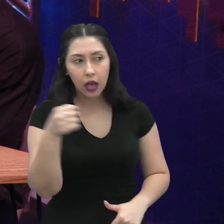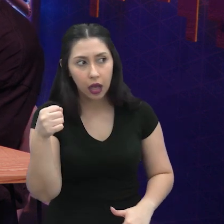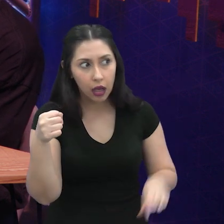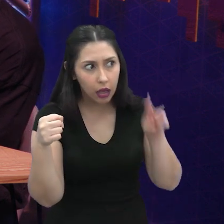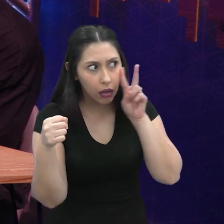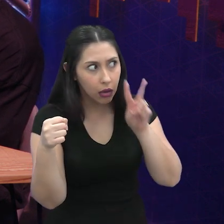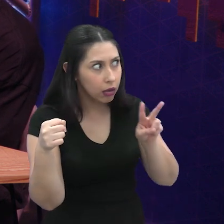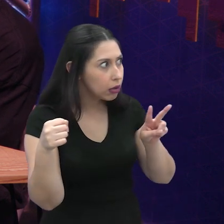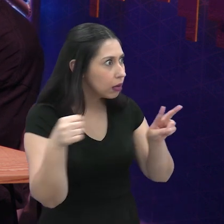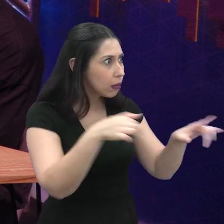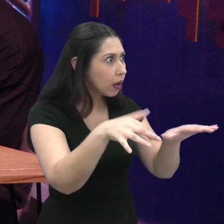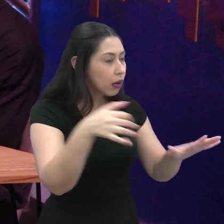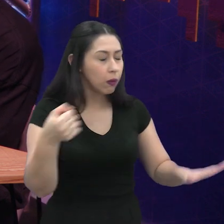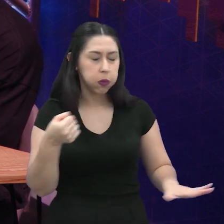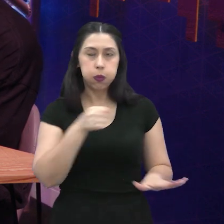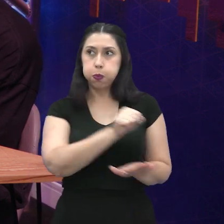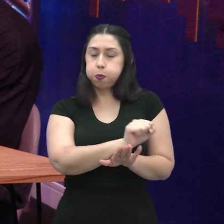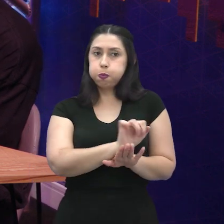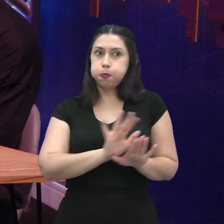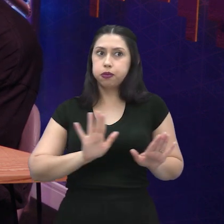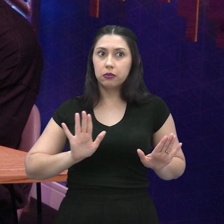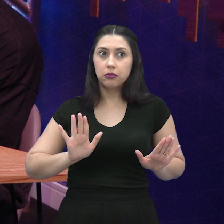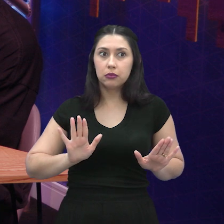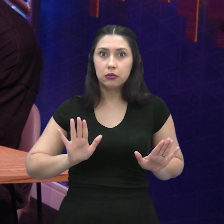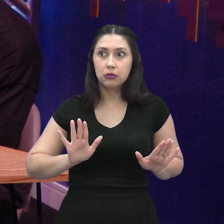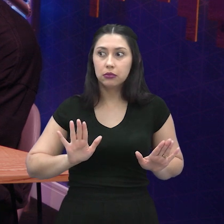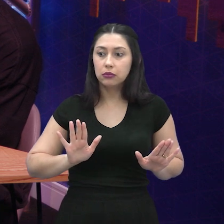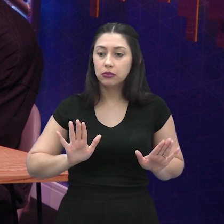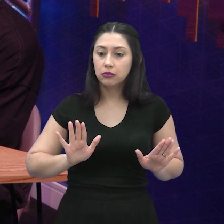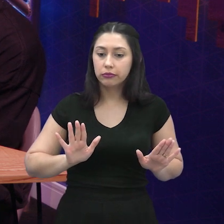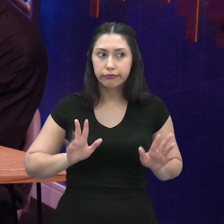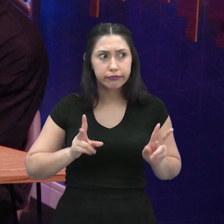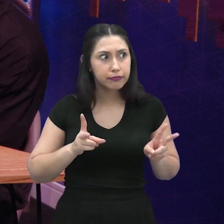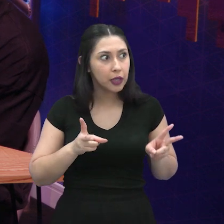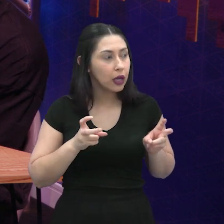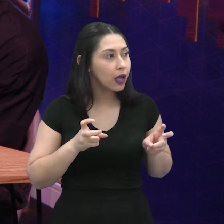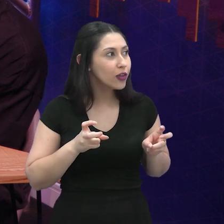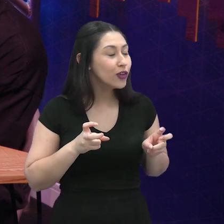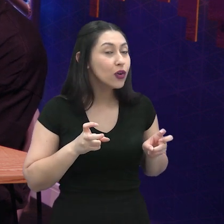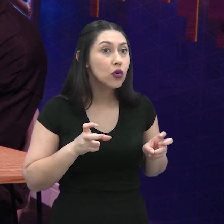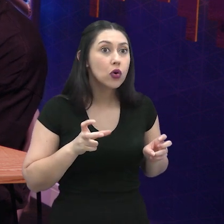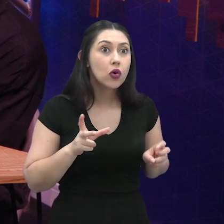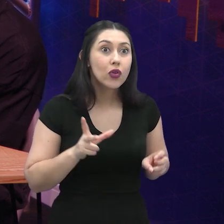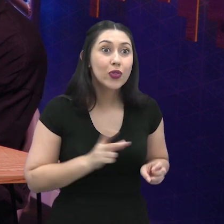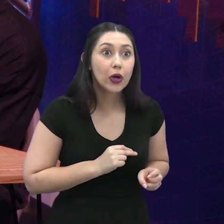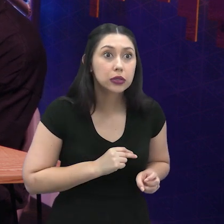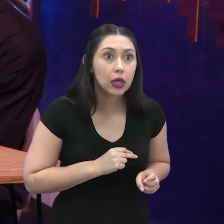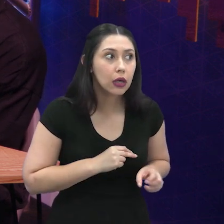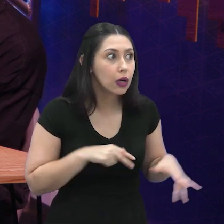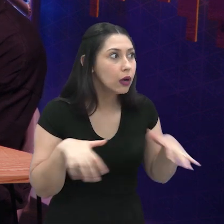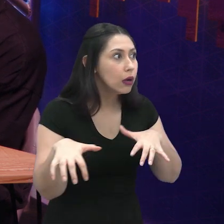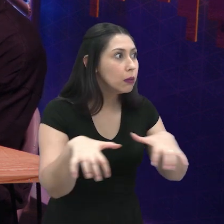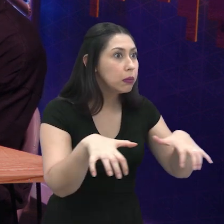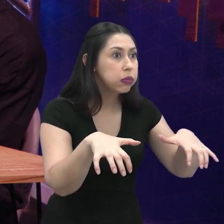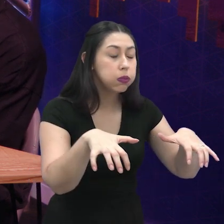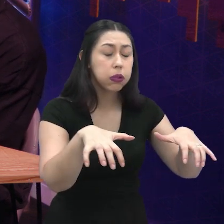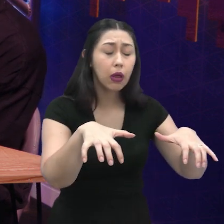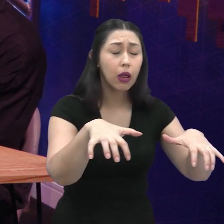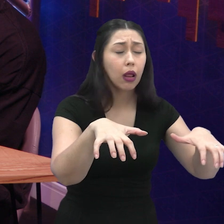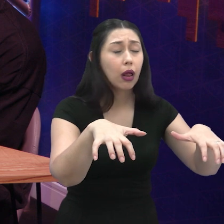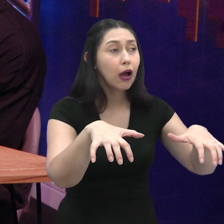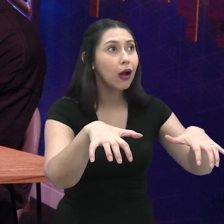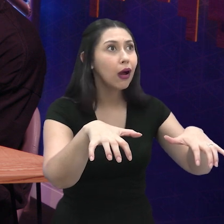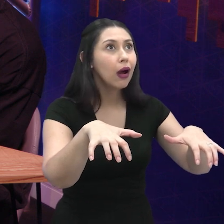e daí ele vê o zumbi na rua, ele volta correndo de novo pro apartamento dele, e daí ele vê, meu Deus, um apocalipse